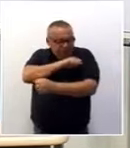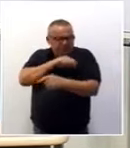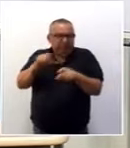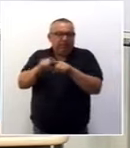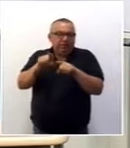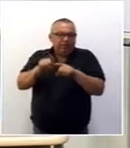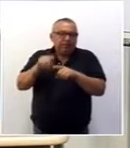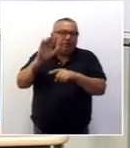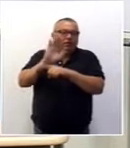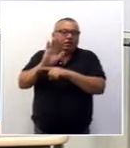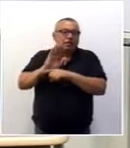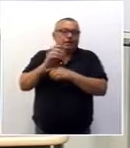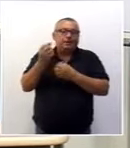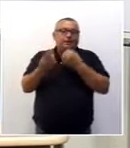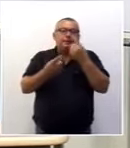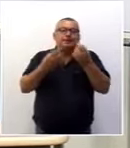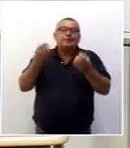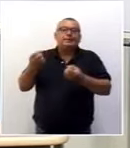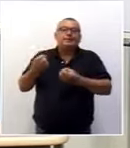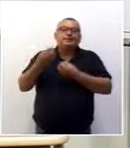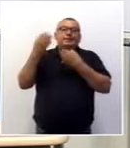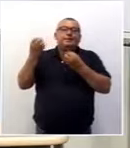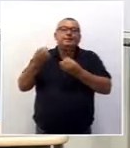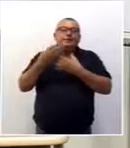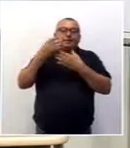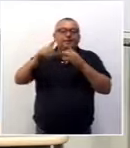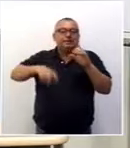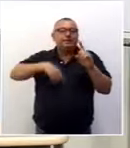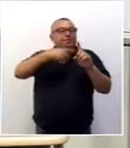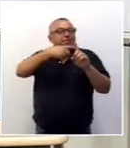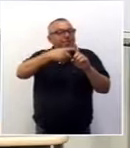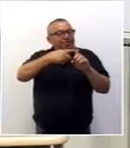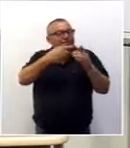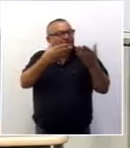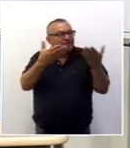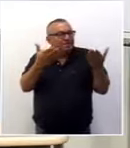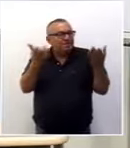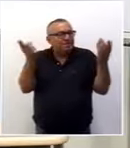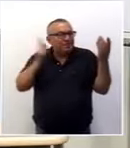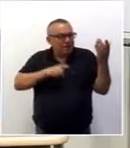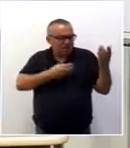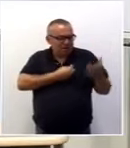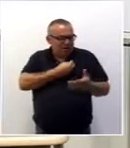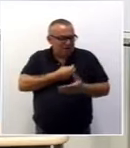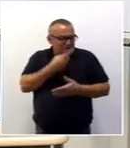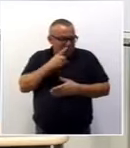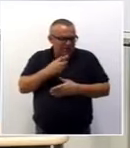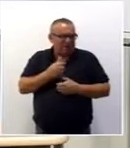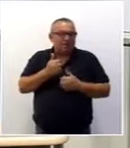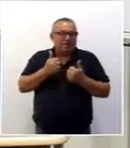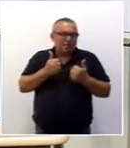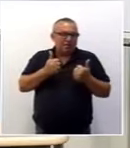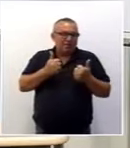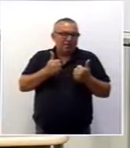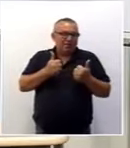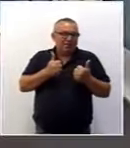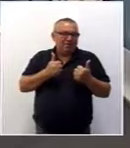contribuído com algumas informações aí a mais, né? Que servem na vida de vocês, tá bom?